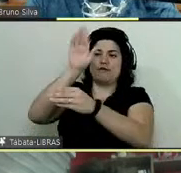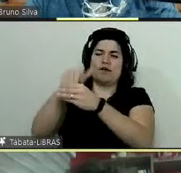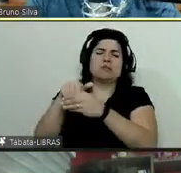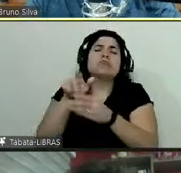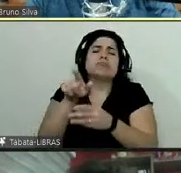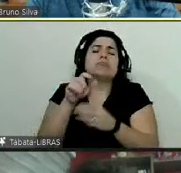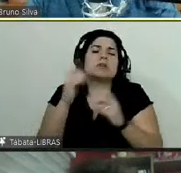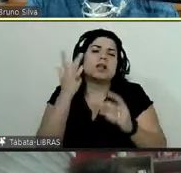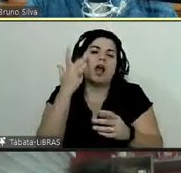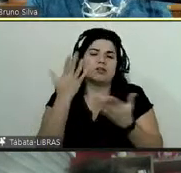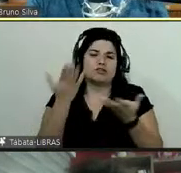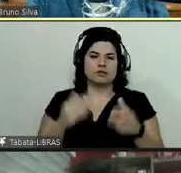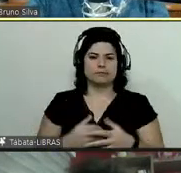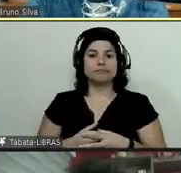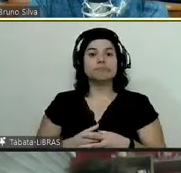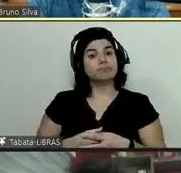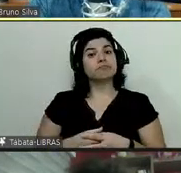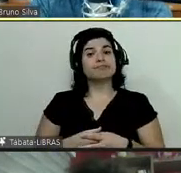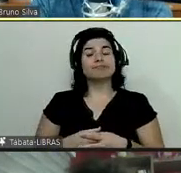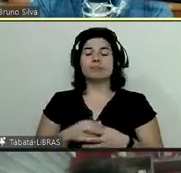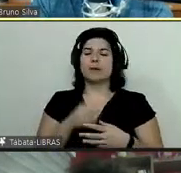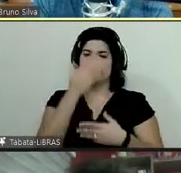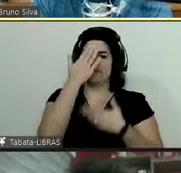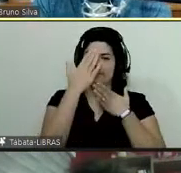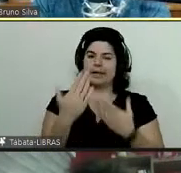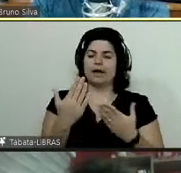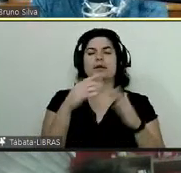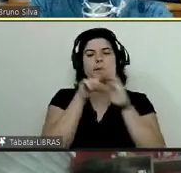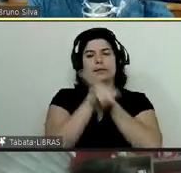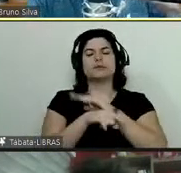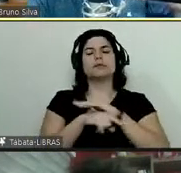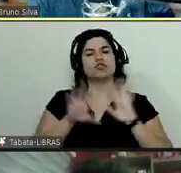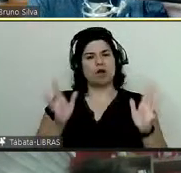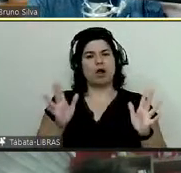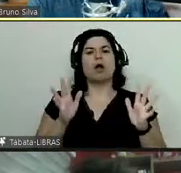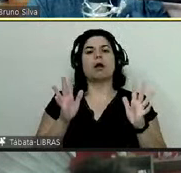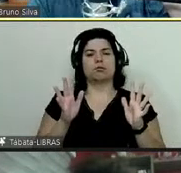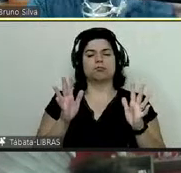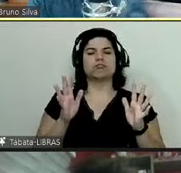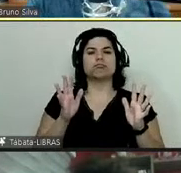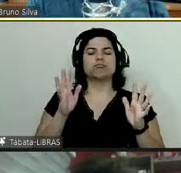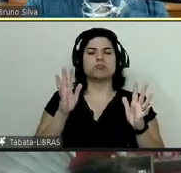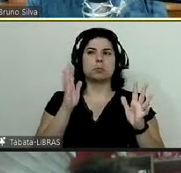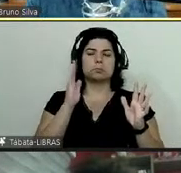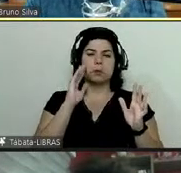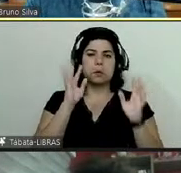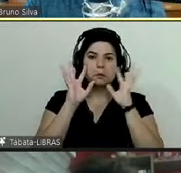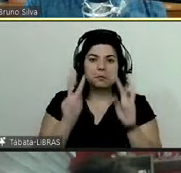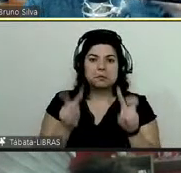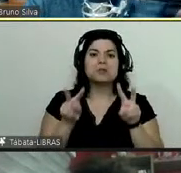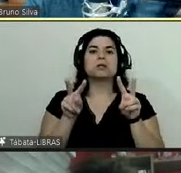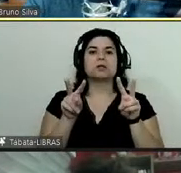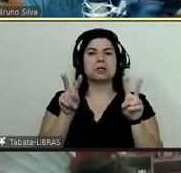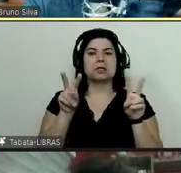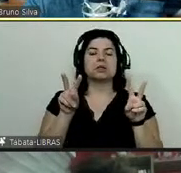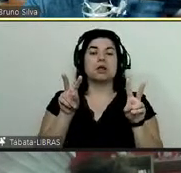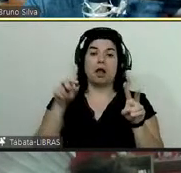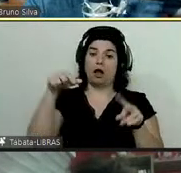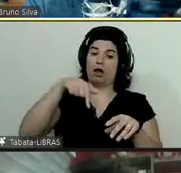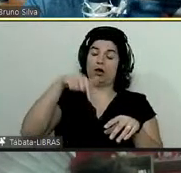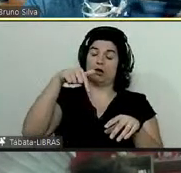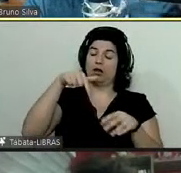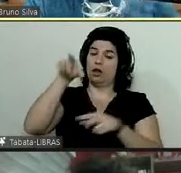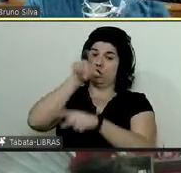é perfeito já ouvi bastante sobre isso obrigado pela pergunta primeiro jogo bastante sobre isso também de fato de fato não são eleitos